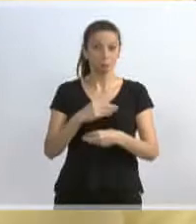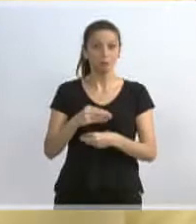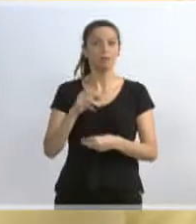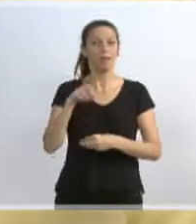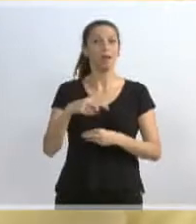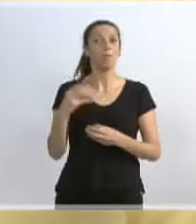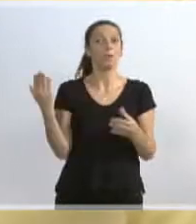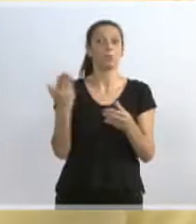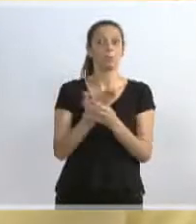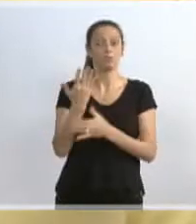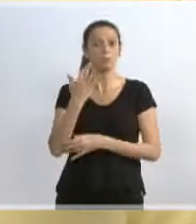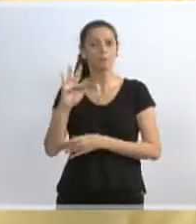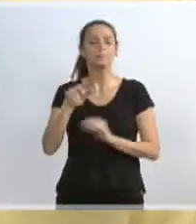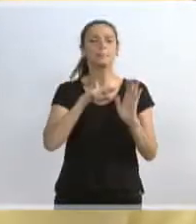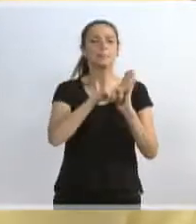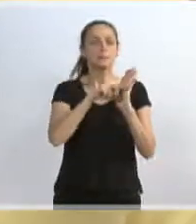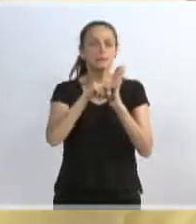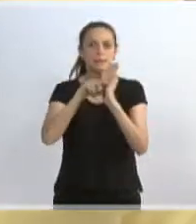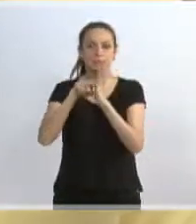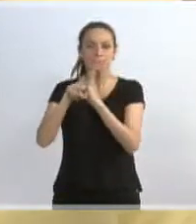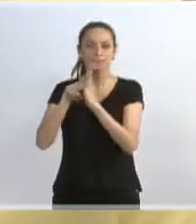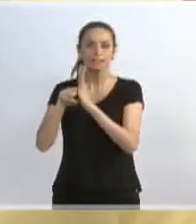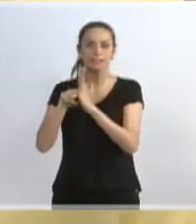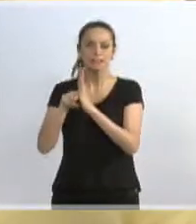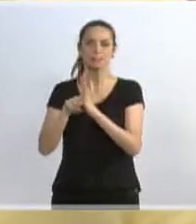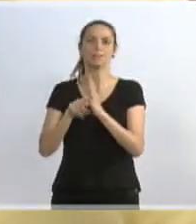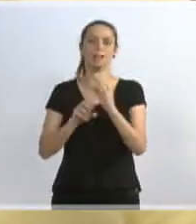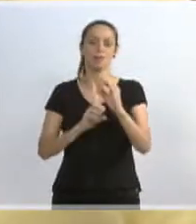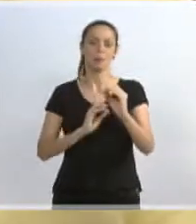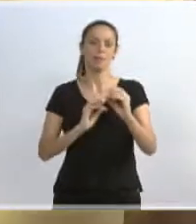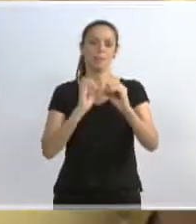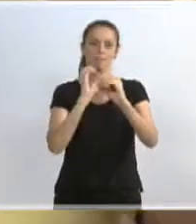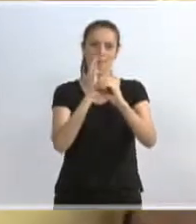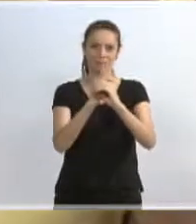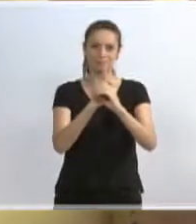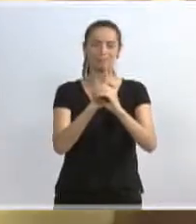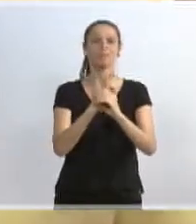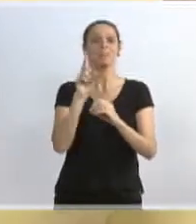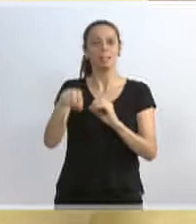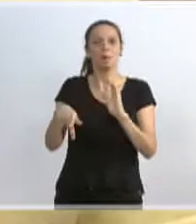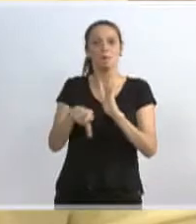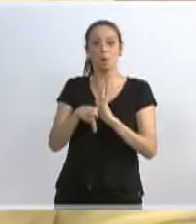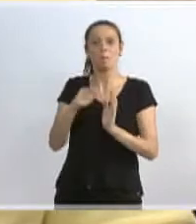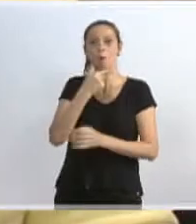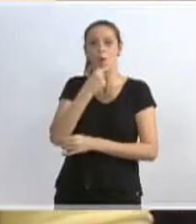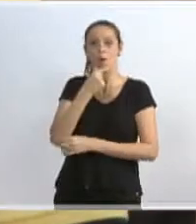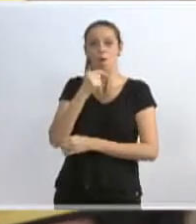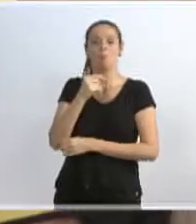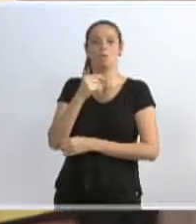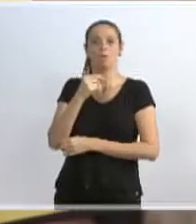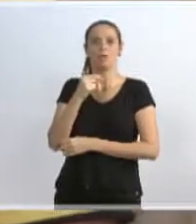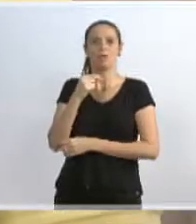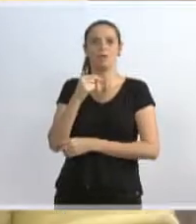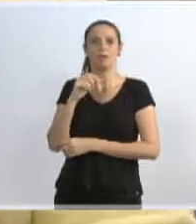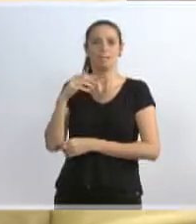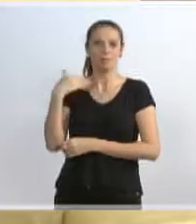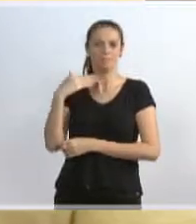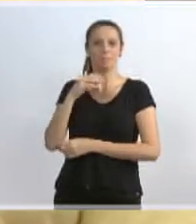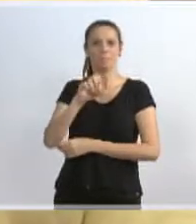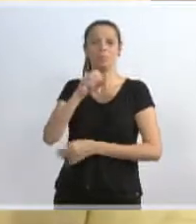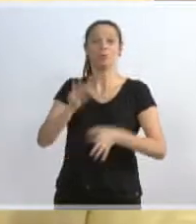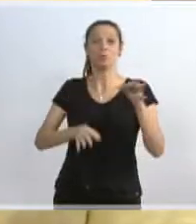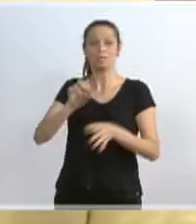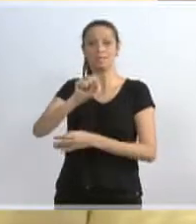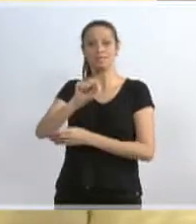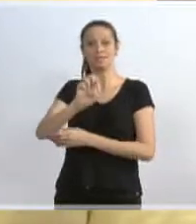federal, a investigação que está sendo causada, inclusive pelo Sérgio Moro, após haver as irregularidades.